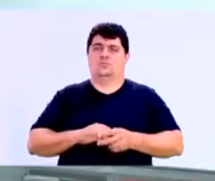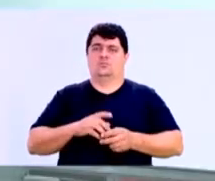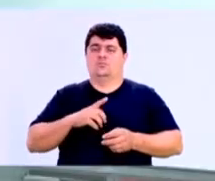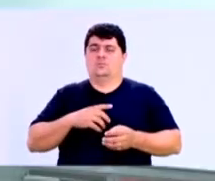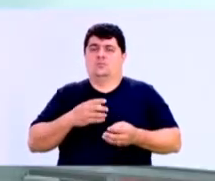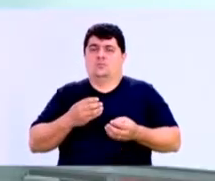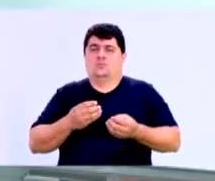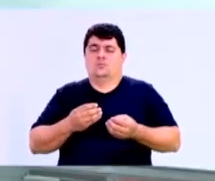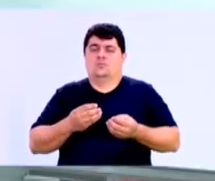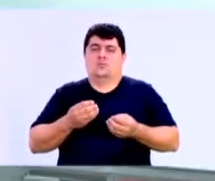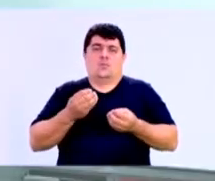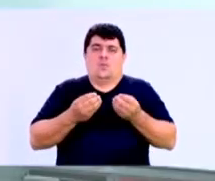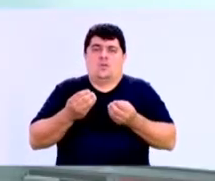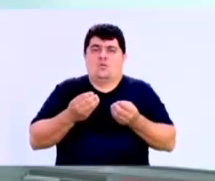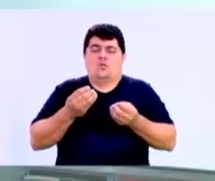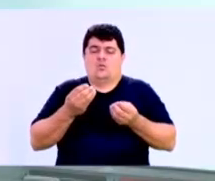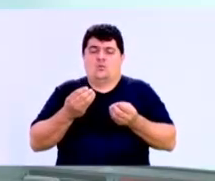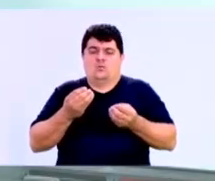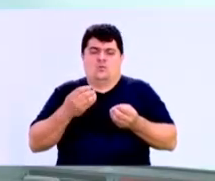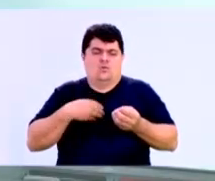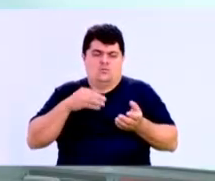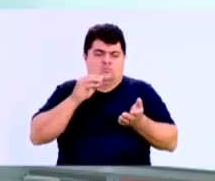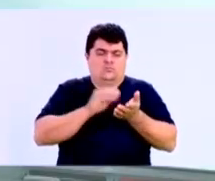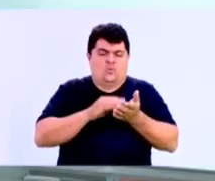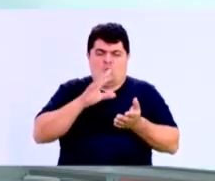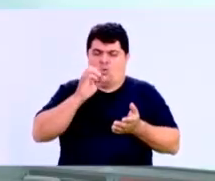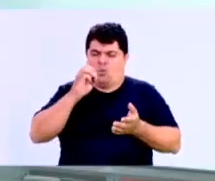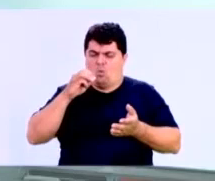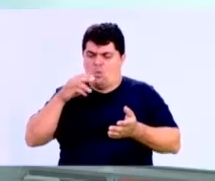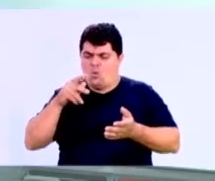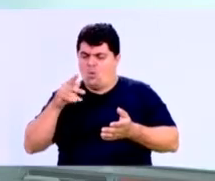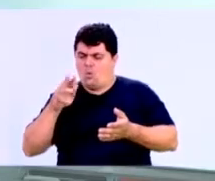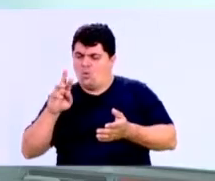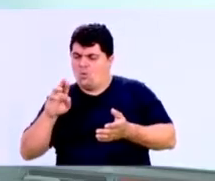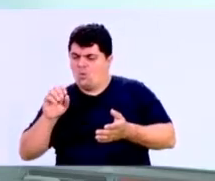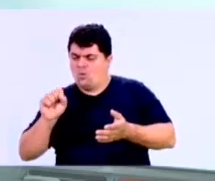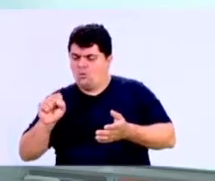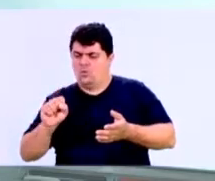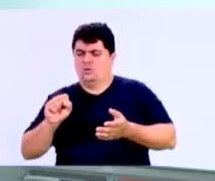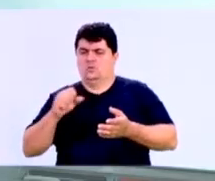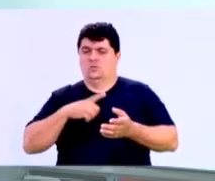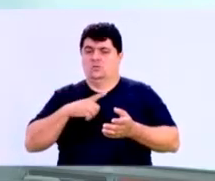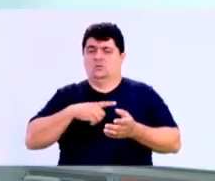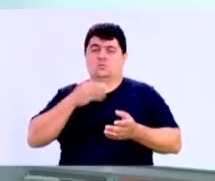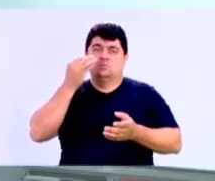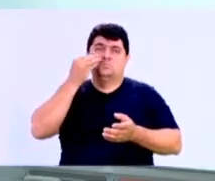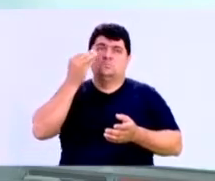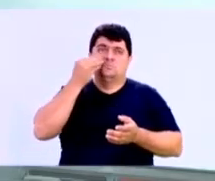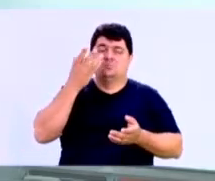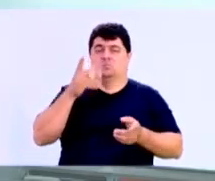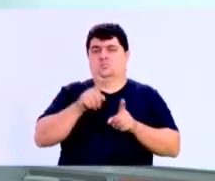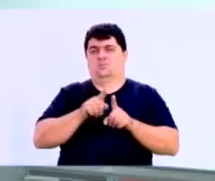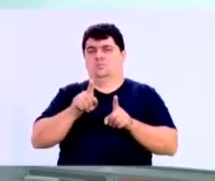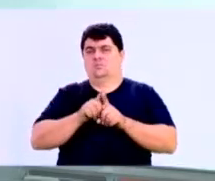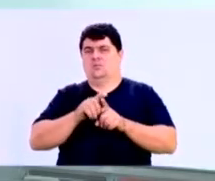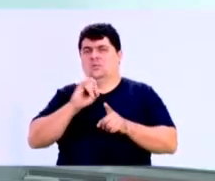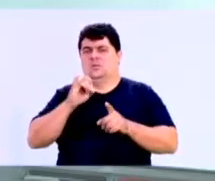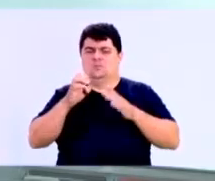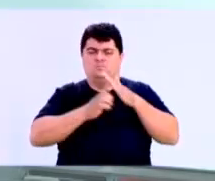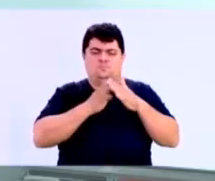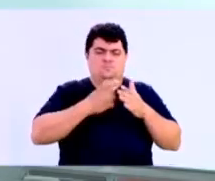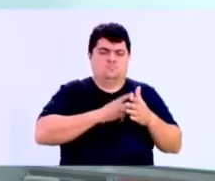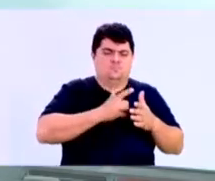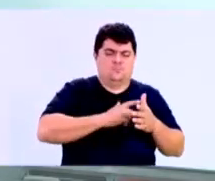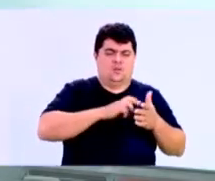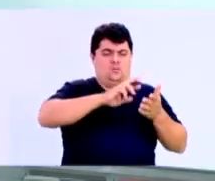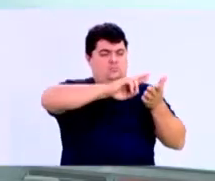o que eu estou fazendo quando eu coloco compras aqui? Eu estou calculando compras, eu estou estimando também. Então assim, se a empresa tiver um